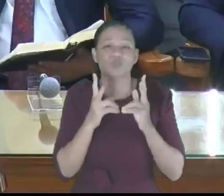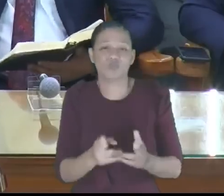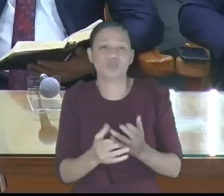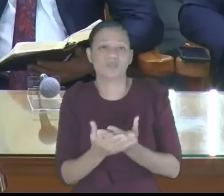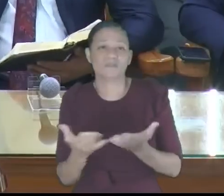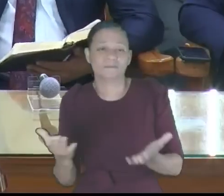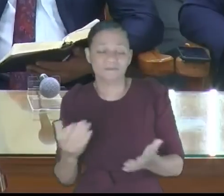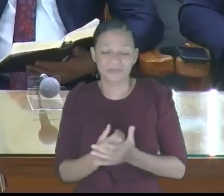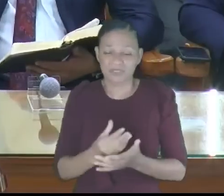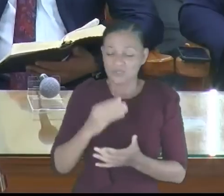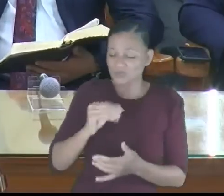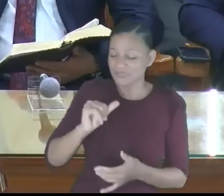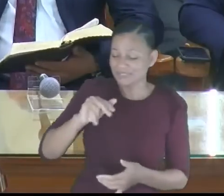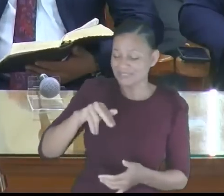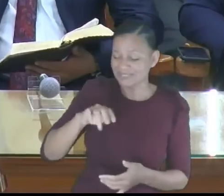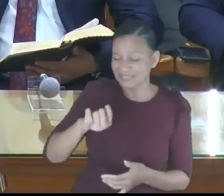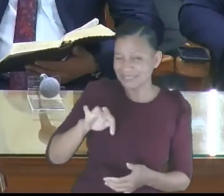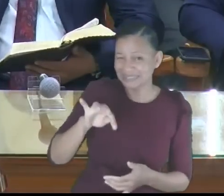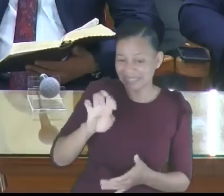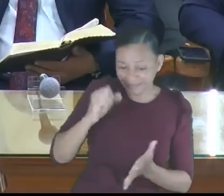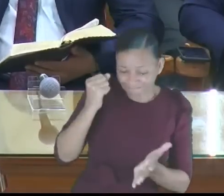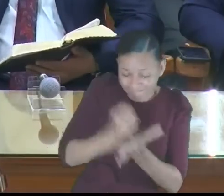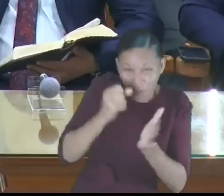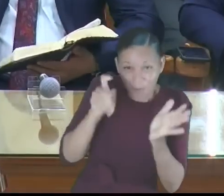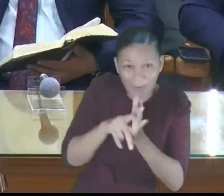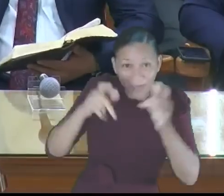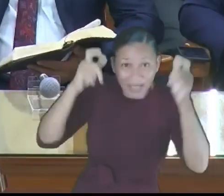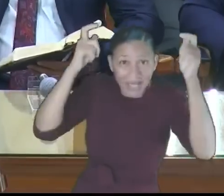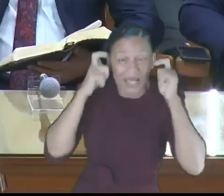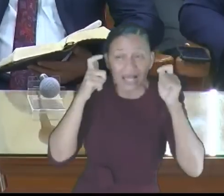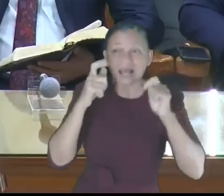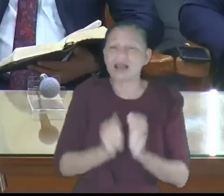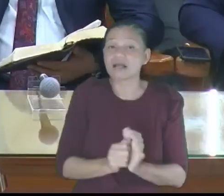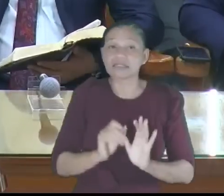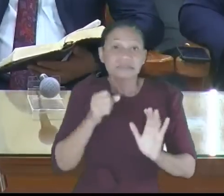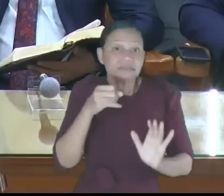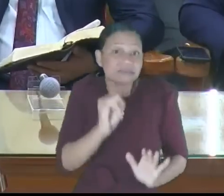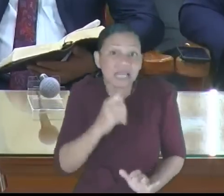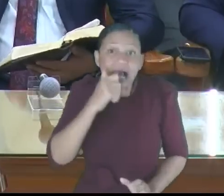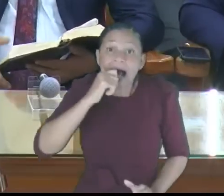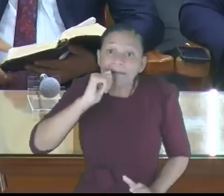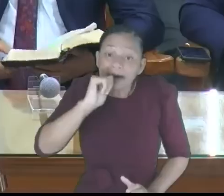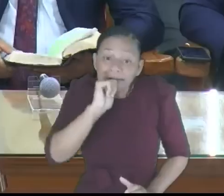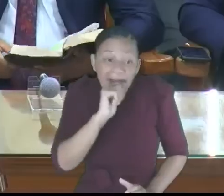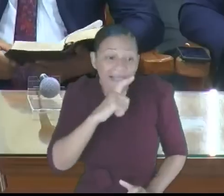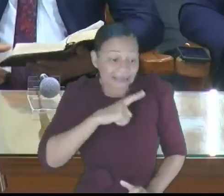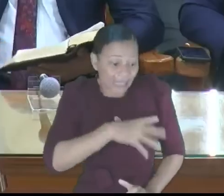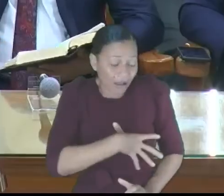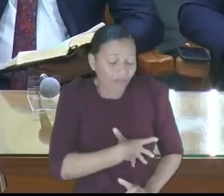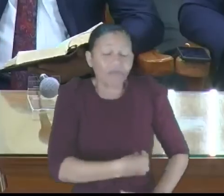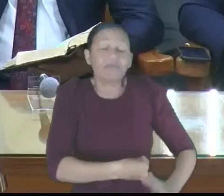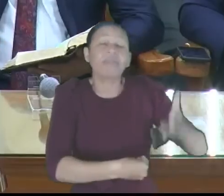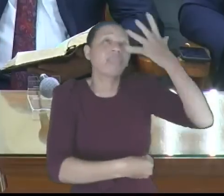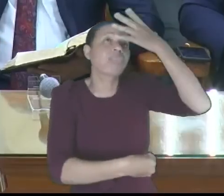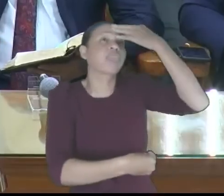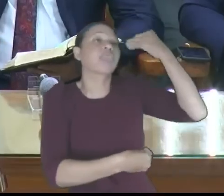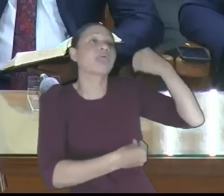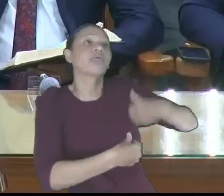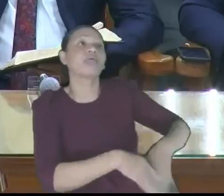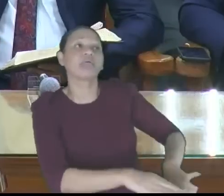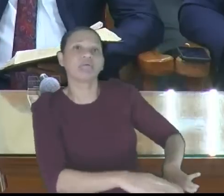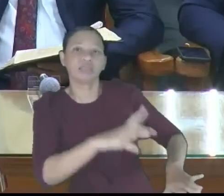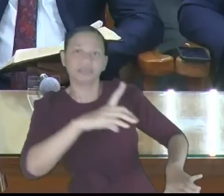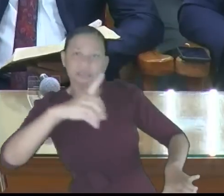um sinete real. Ele disse: ainda que uma mãe se esqueça de ti, eu não